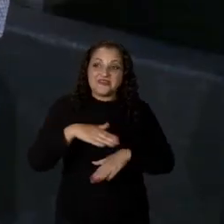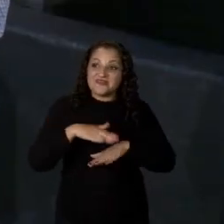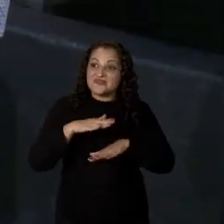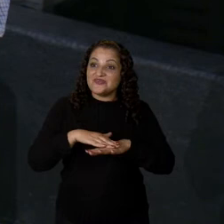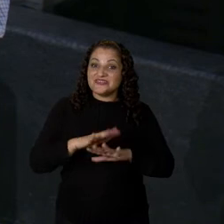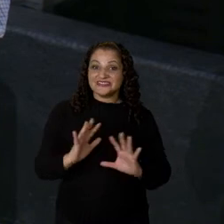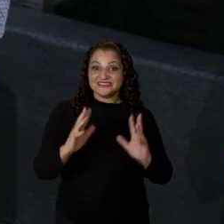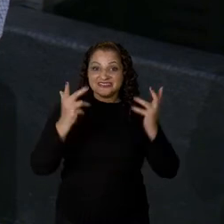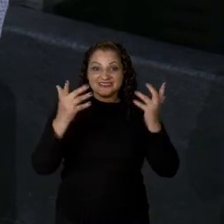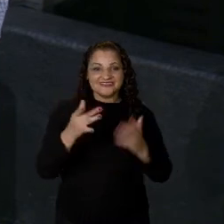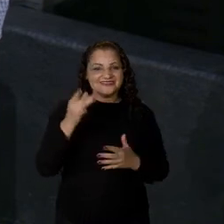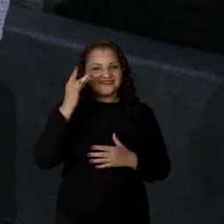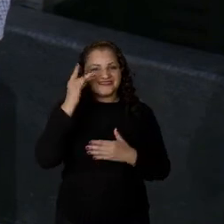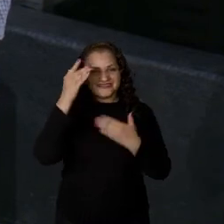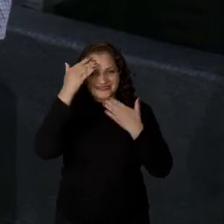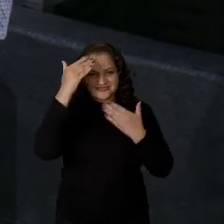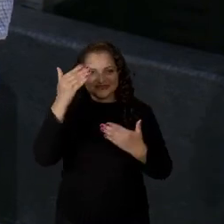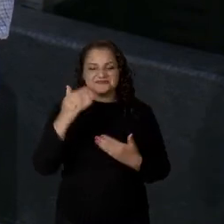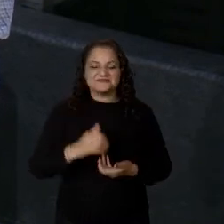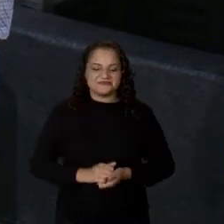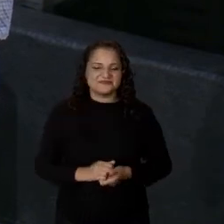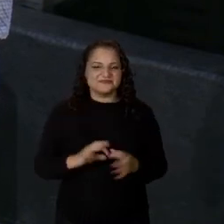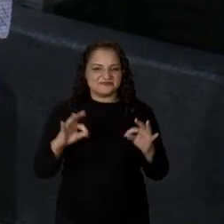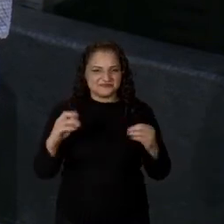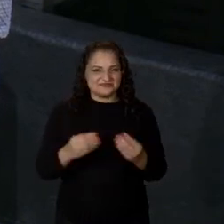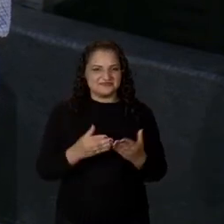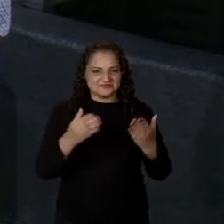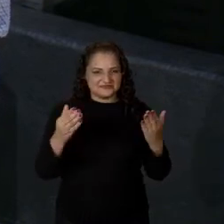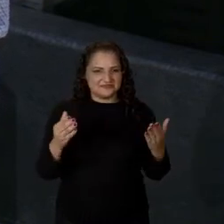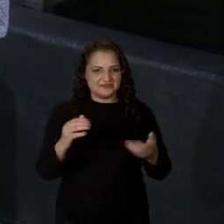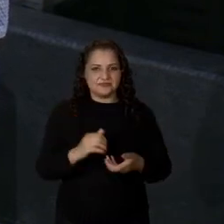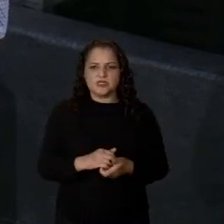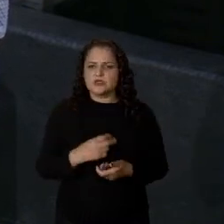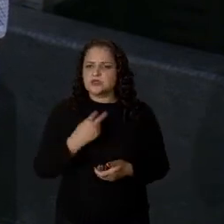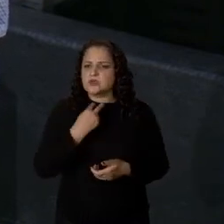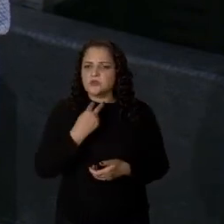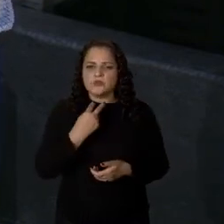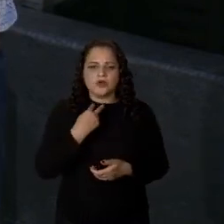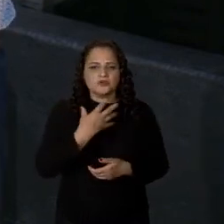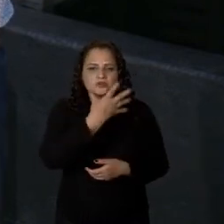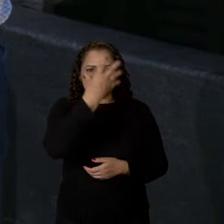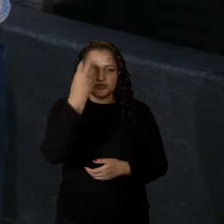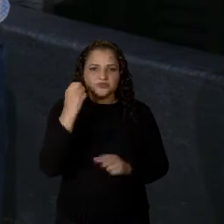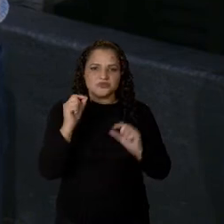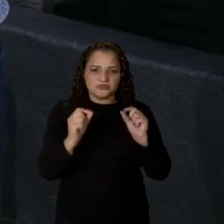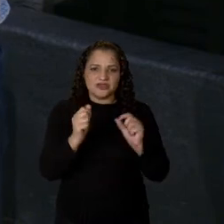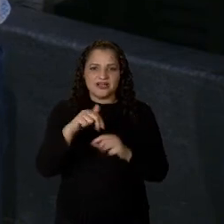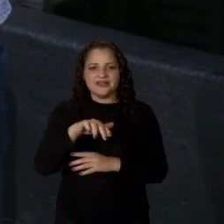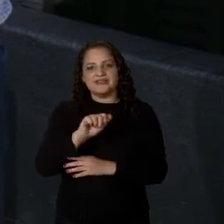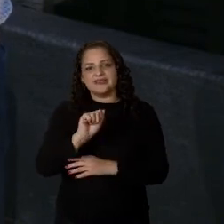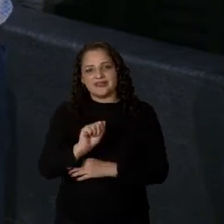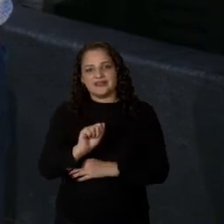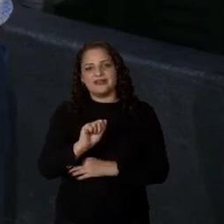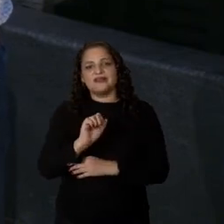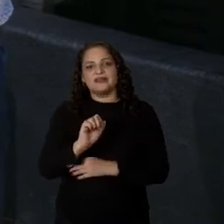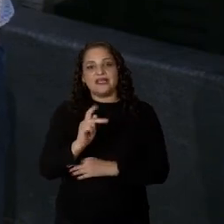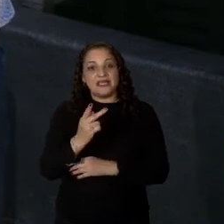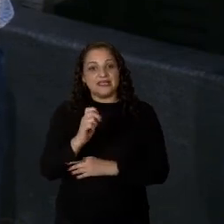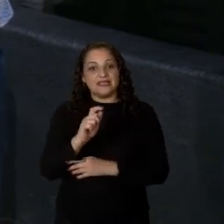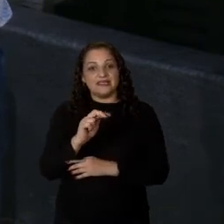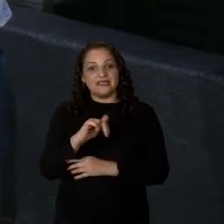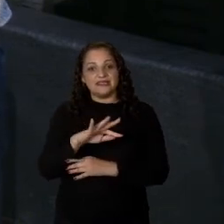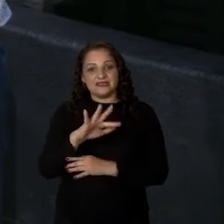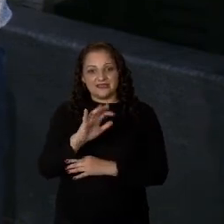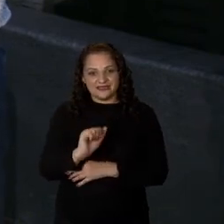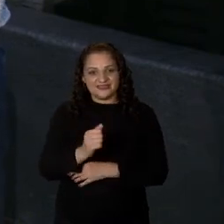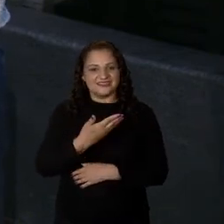presencial. Muito obrigado a todos e não posso deixar de lembrar da Ana Helena, nossa querida amiga do CEMPEC, que